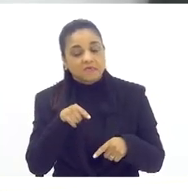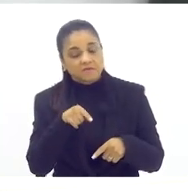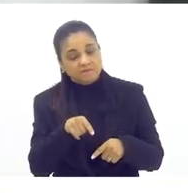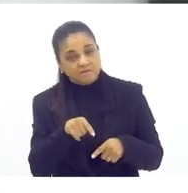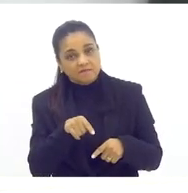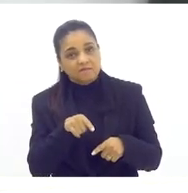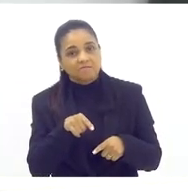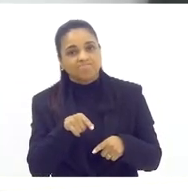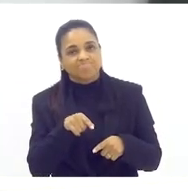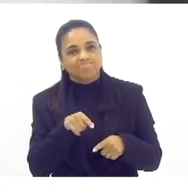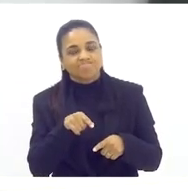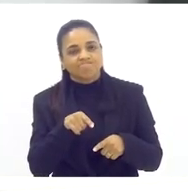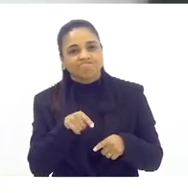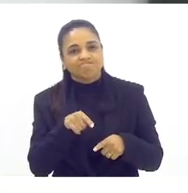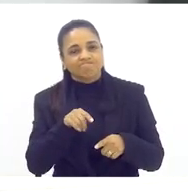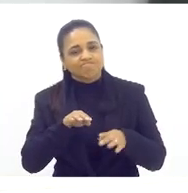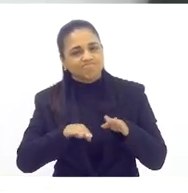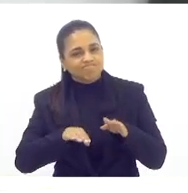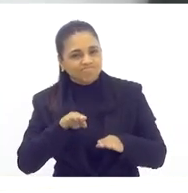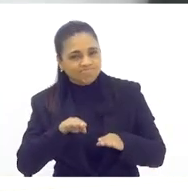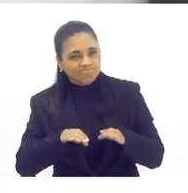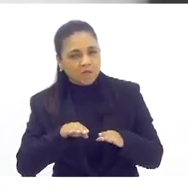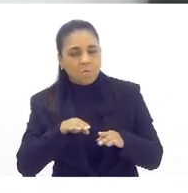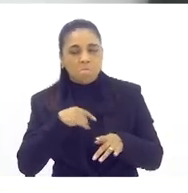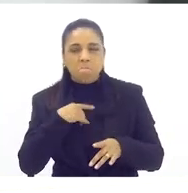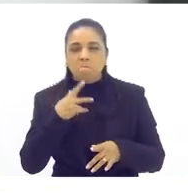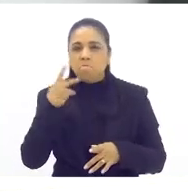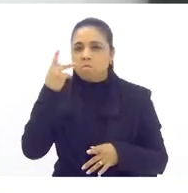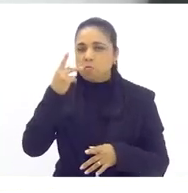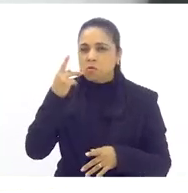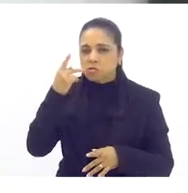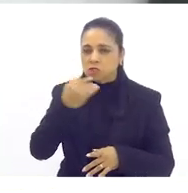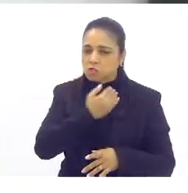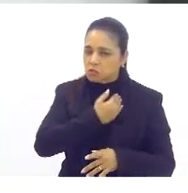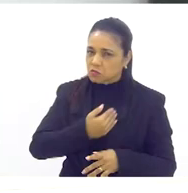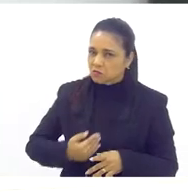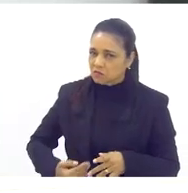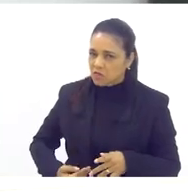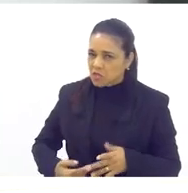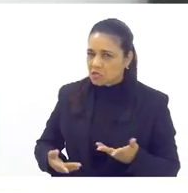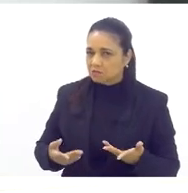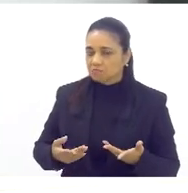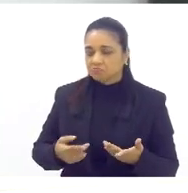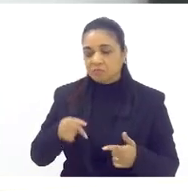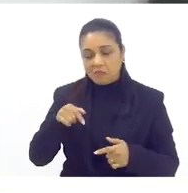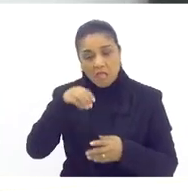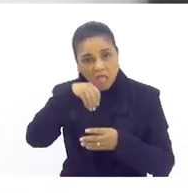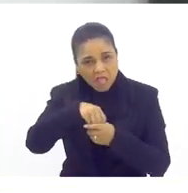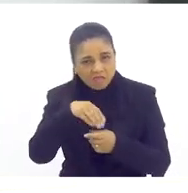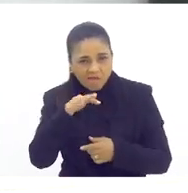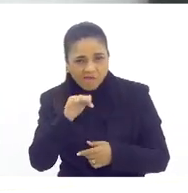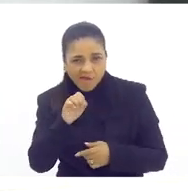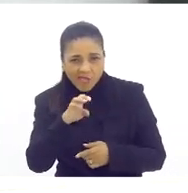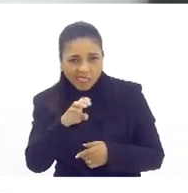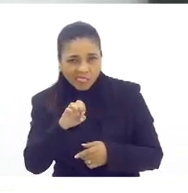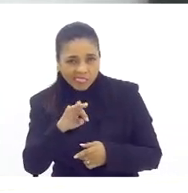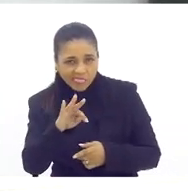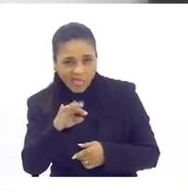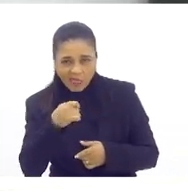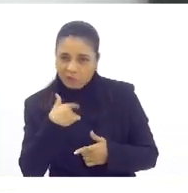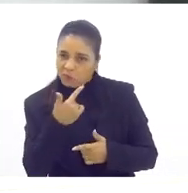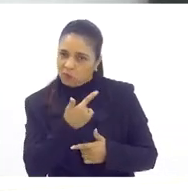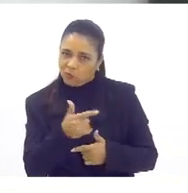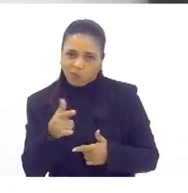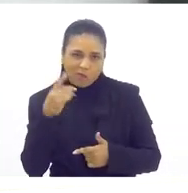como uma política de governo a gente não tem né na FAETEC uma política de estado